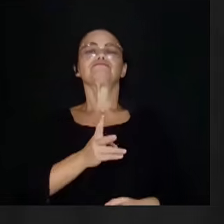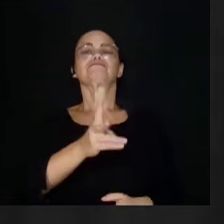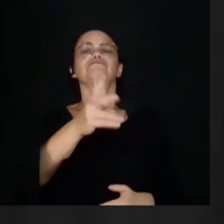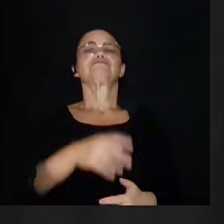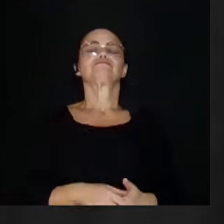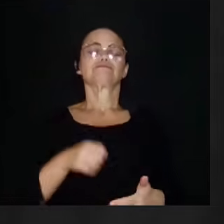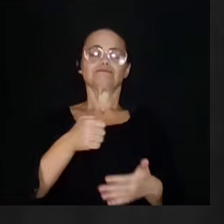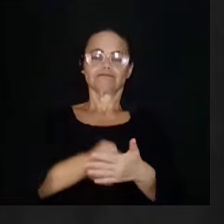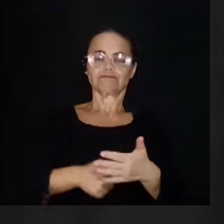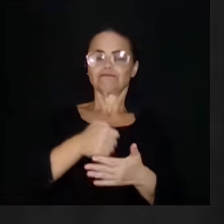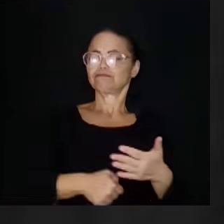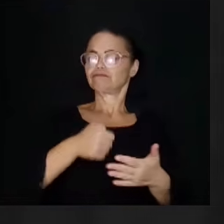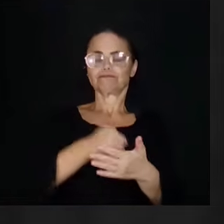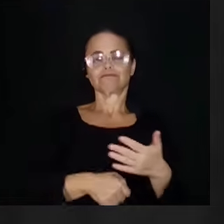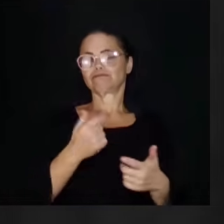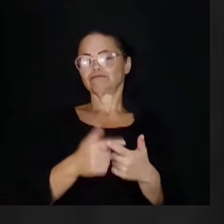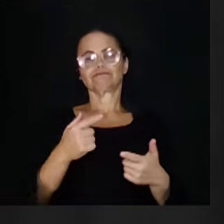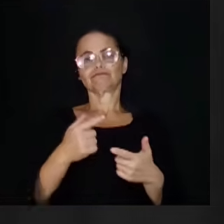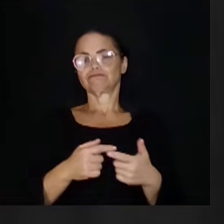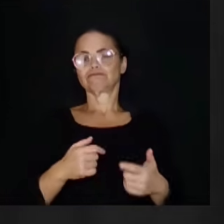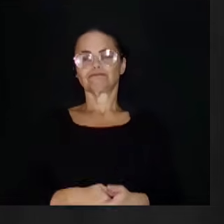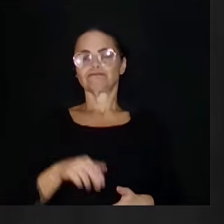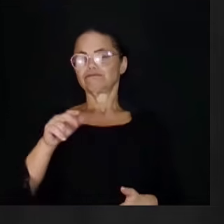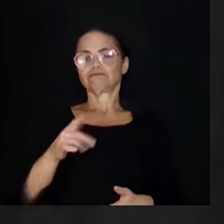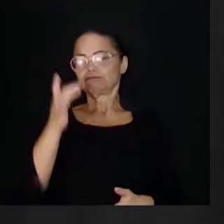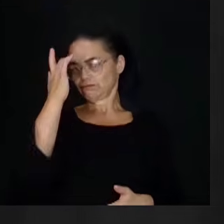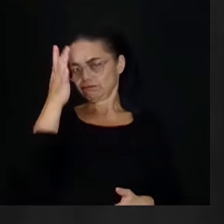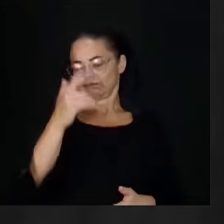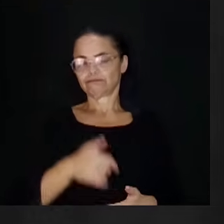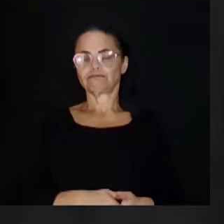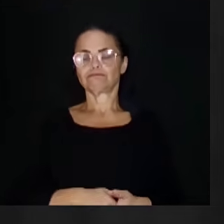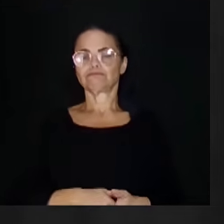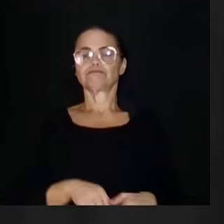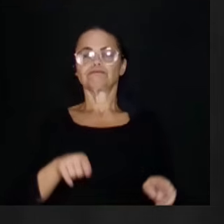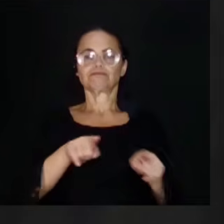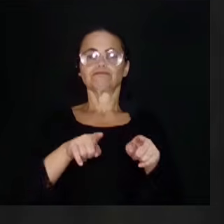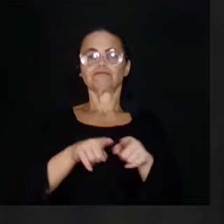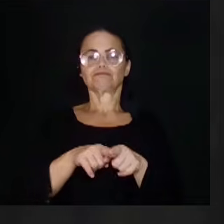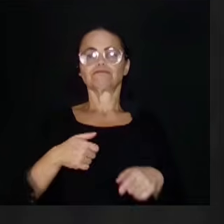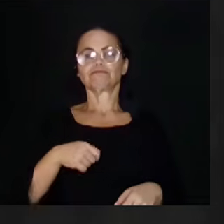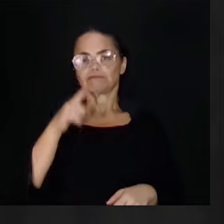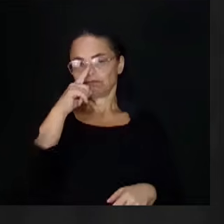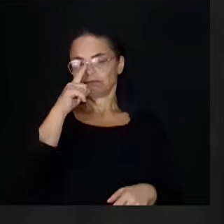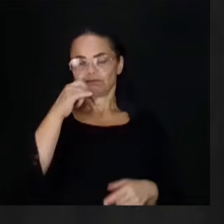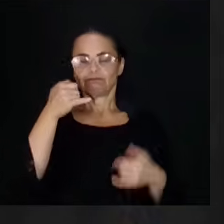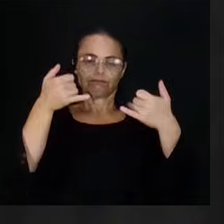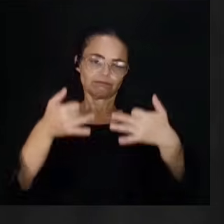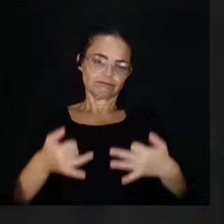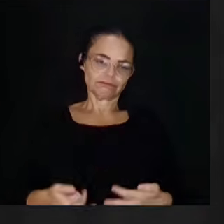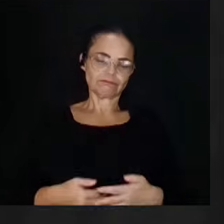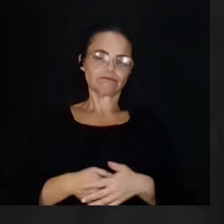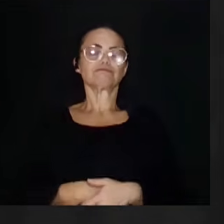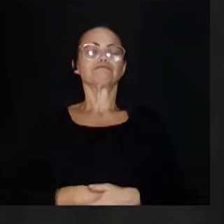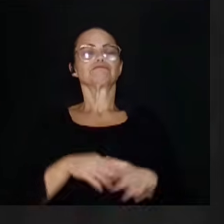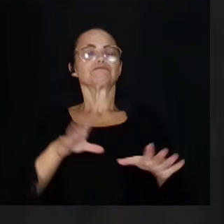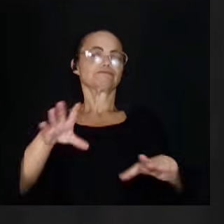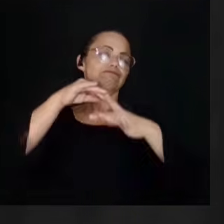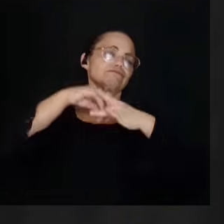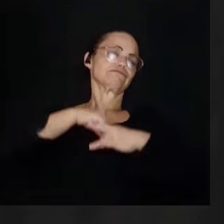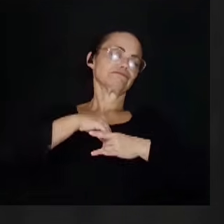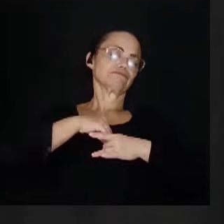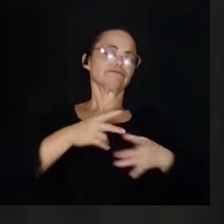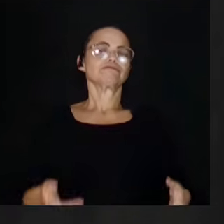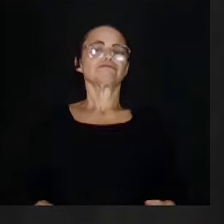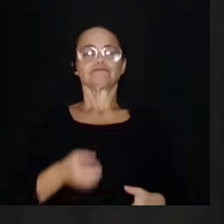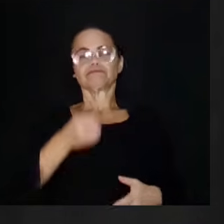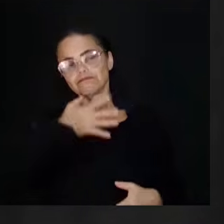fácil, né? Nunca foi fácil. E aí também era uma outra coisa que minha mãe sempre me falava, que eu acho que eu trago isso comigo, às vezes é bom, às vezes é ruim,